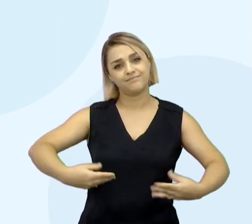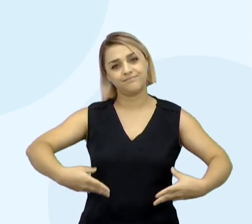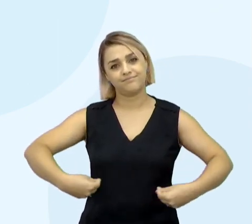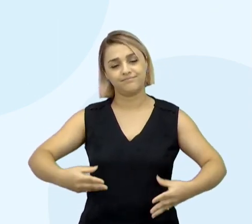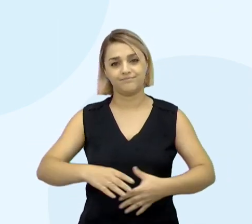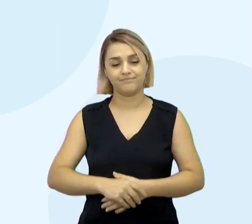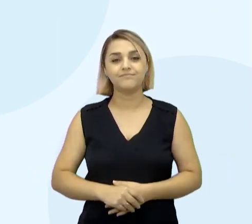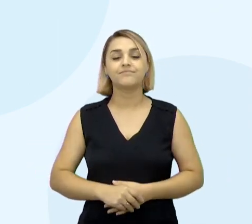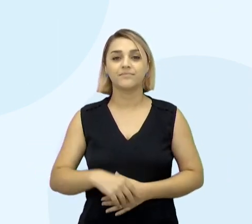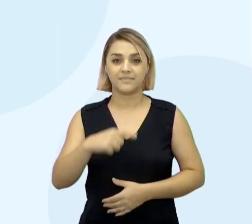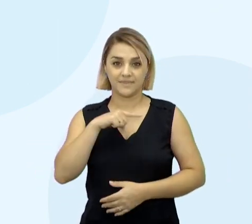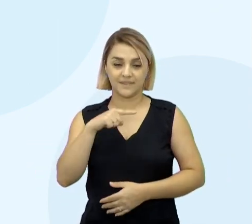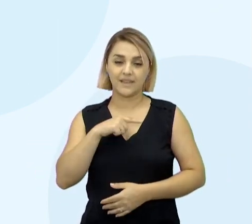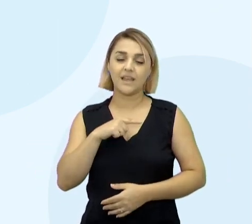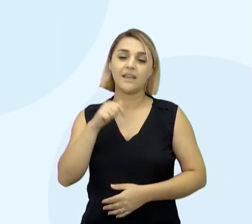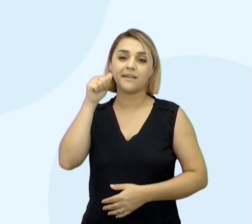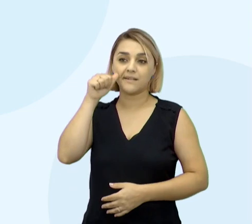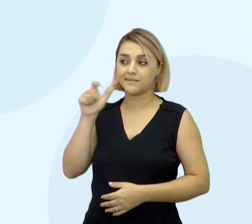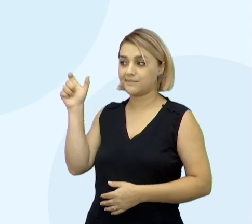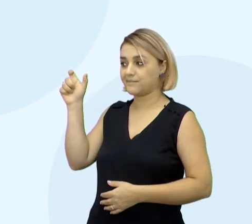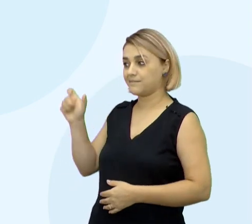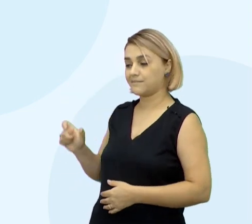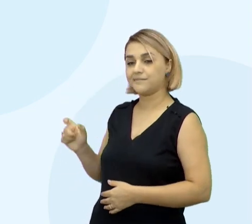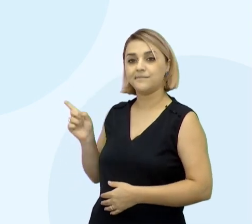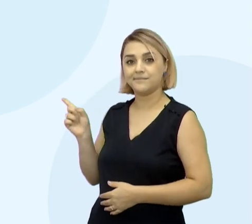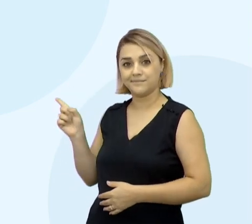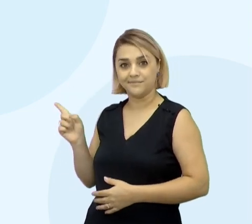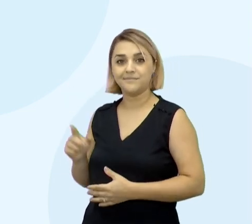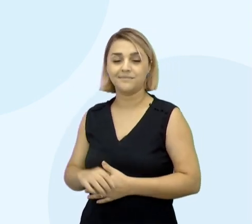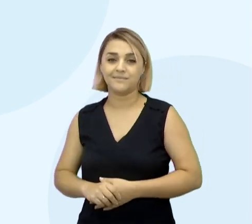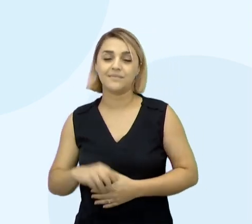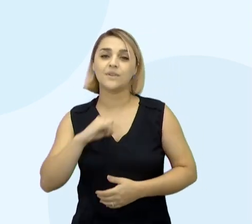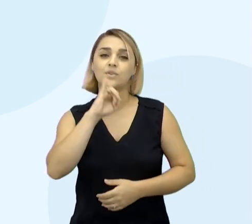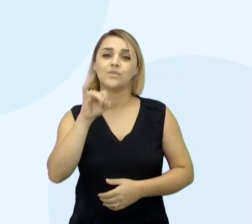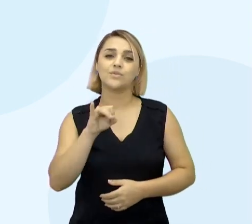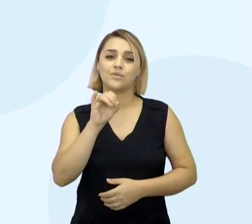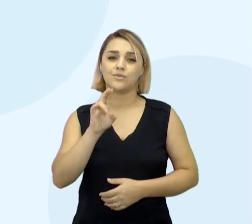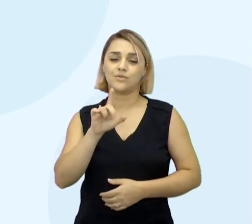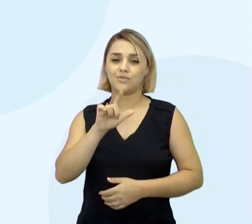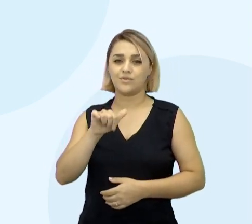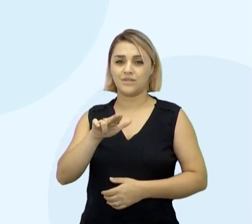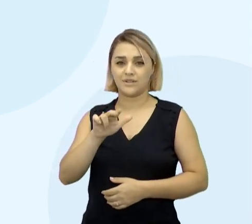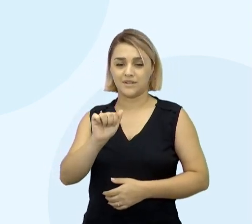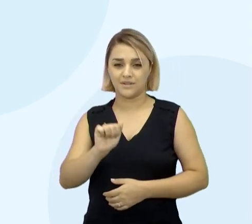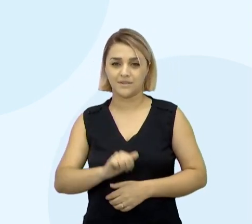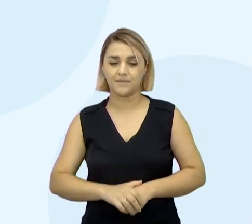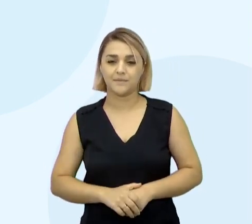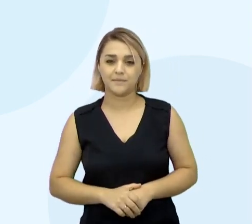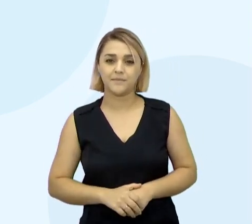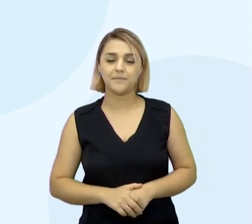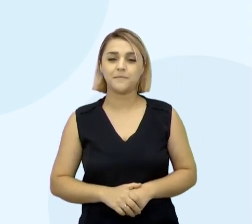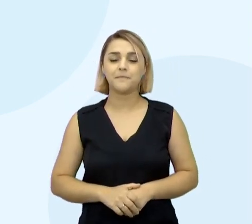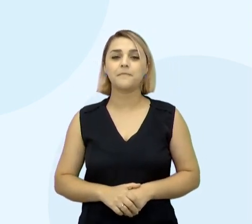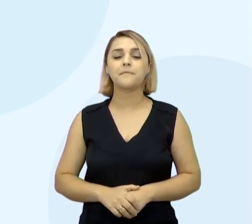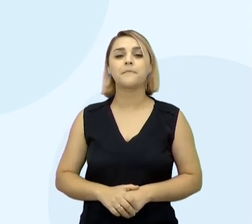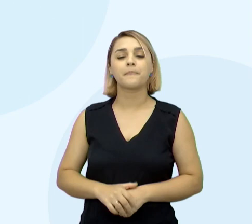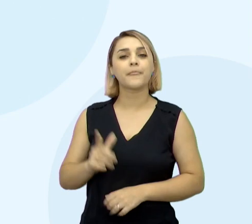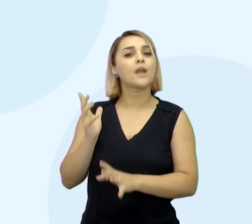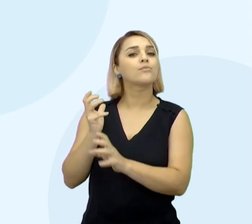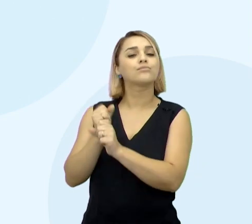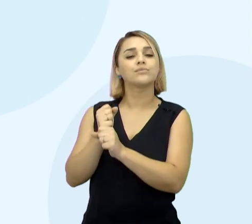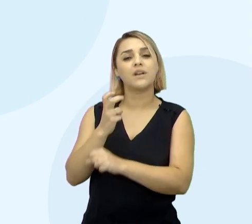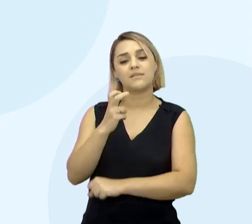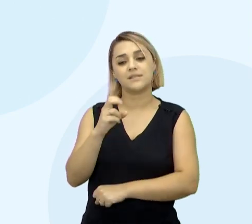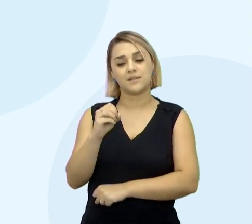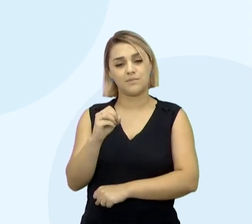gasto da Juliana, 10, né? Sobe 1, 2, 3, 4. Então, ela gasta R$50